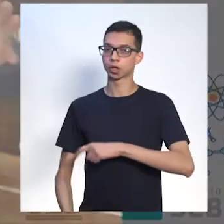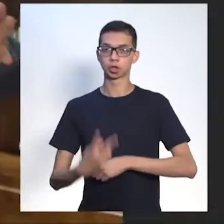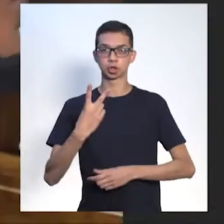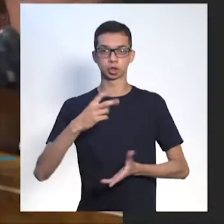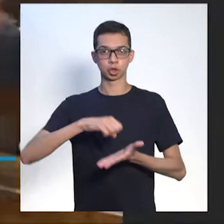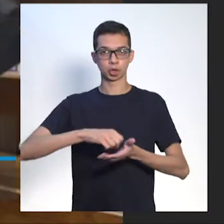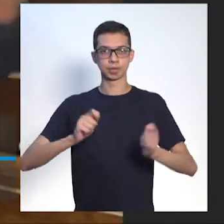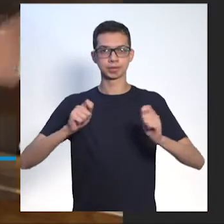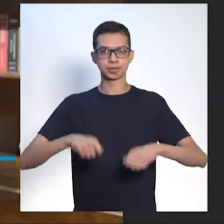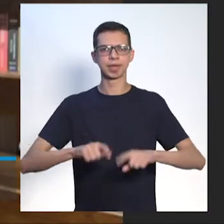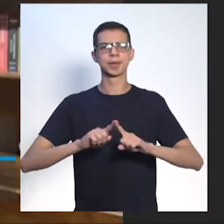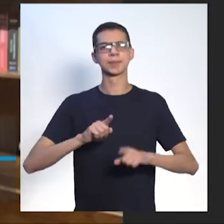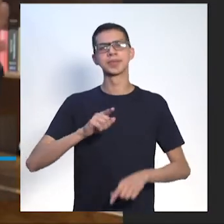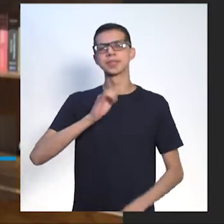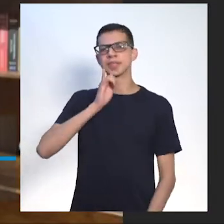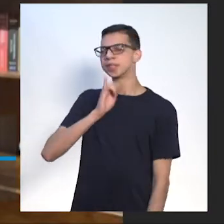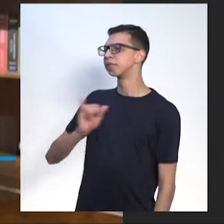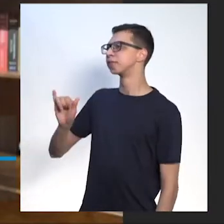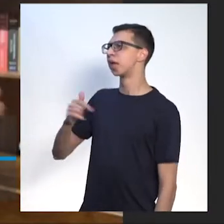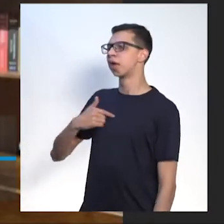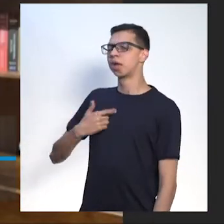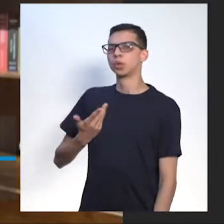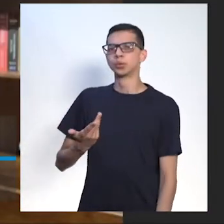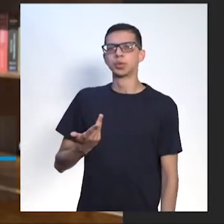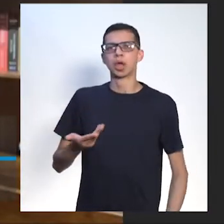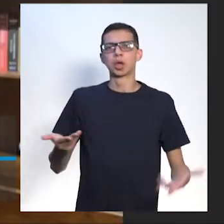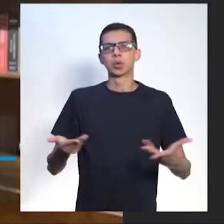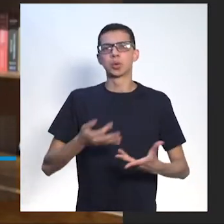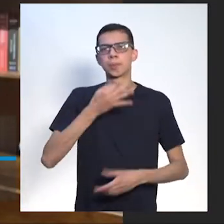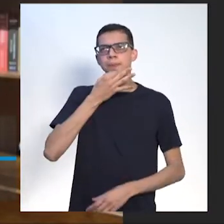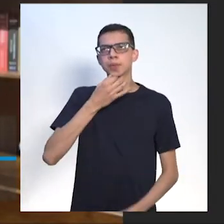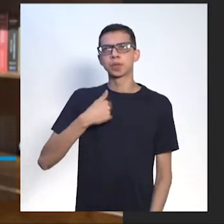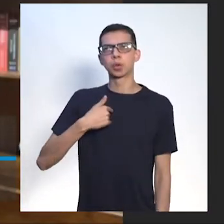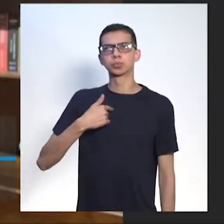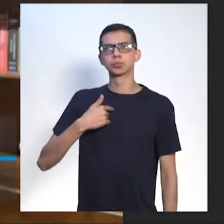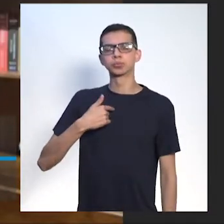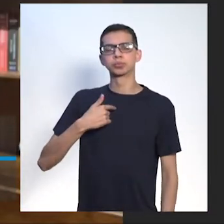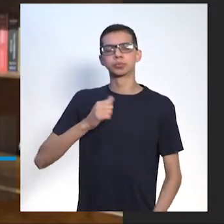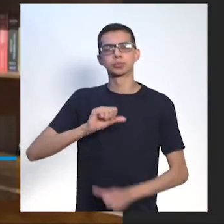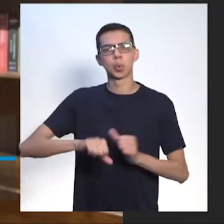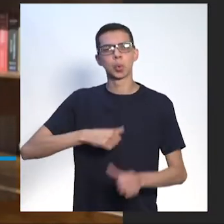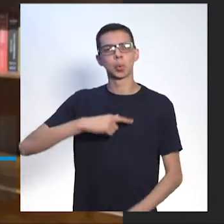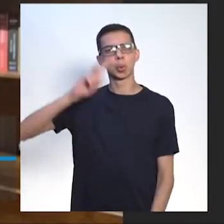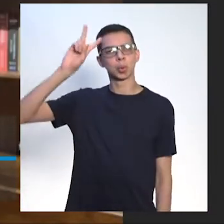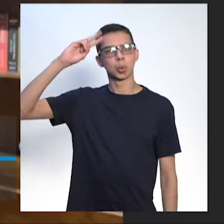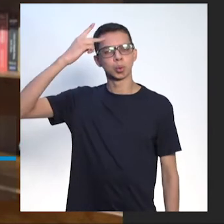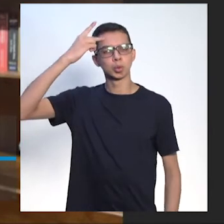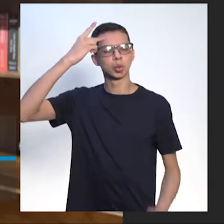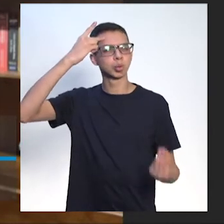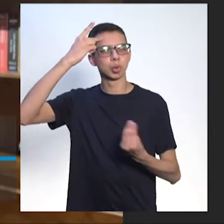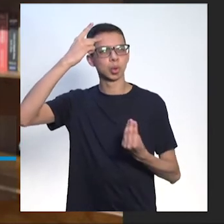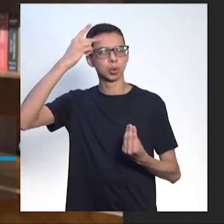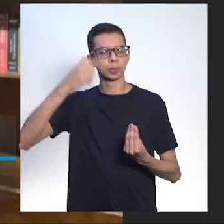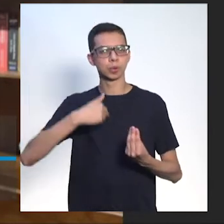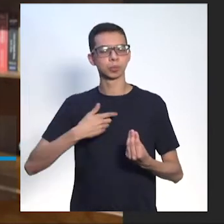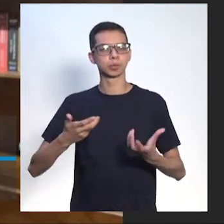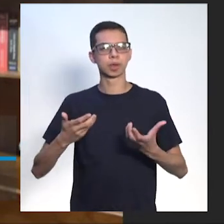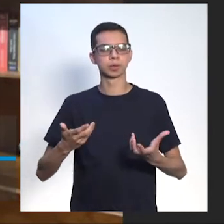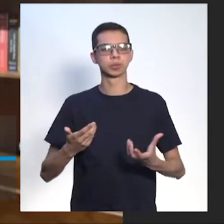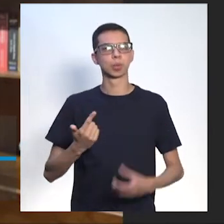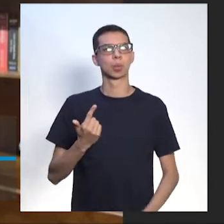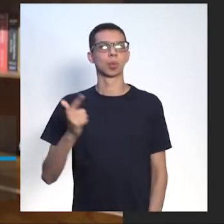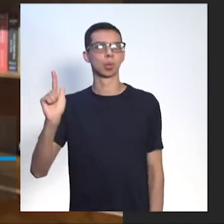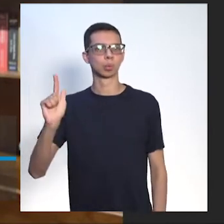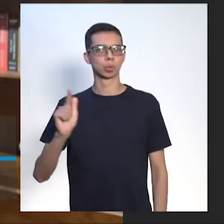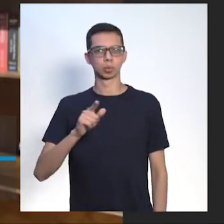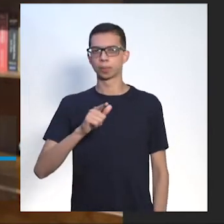me pedi isenção, agora mudei de opinião, quero fazer VUNESP. Não tem problema. Lembra que na VUNESP você tem um